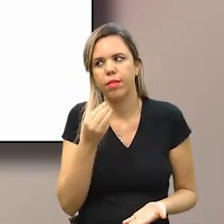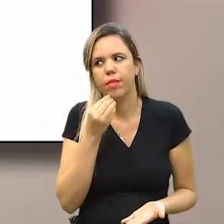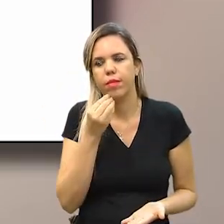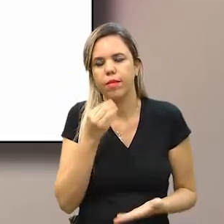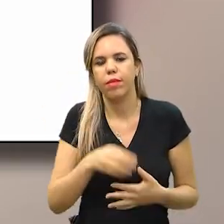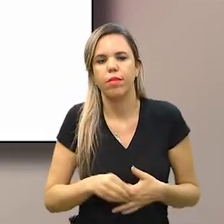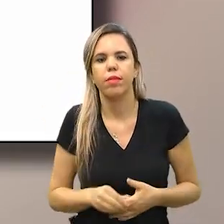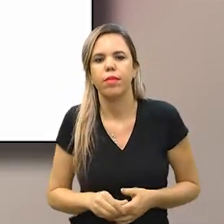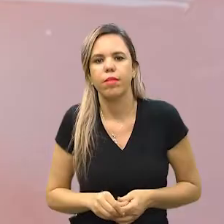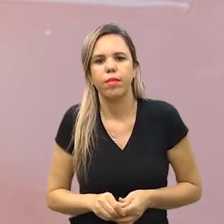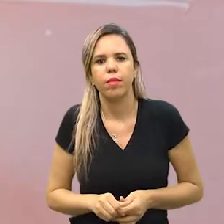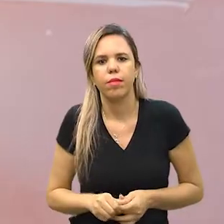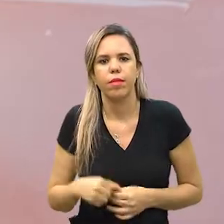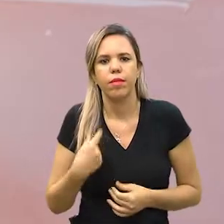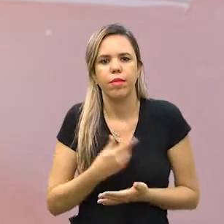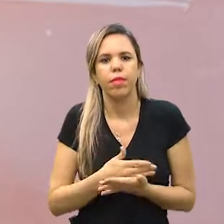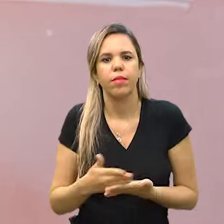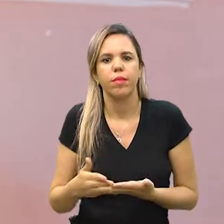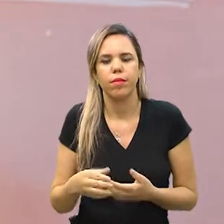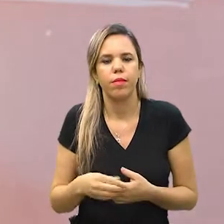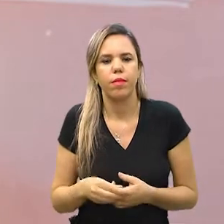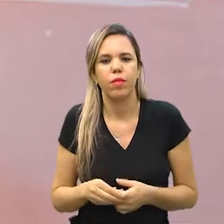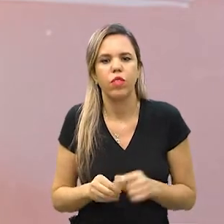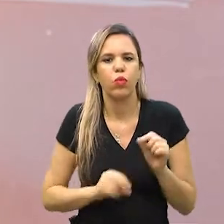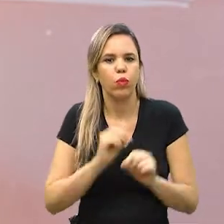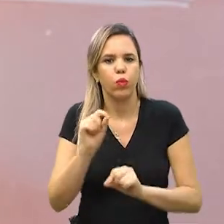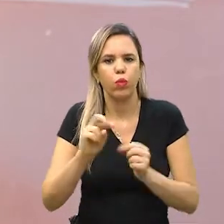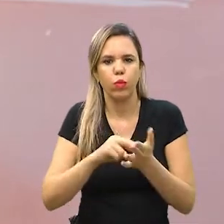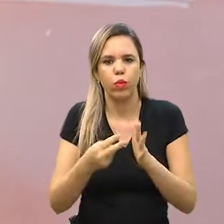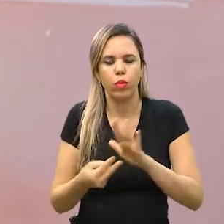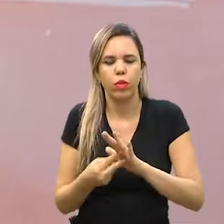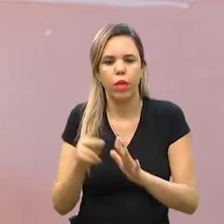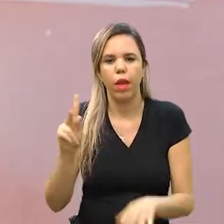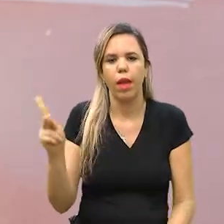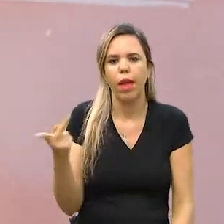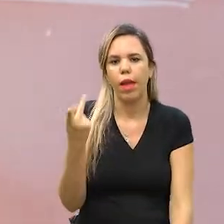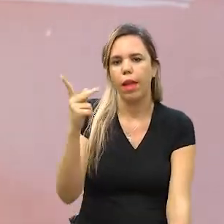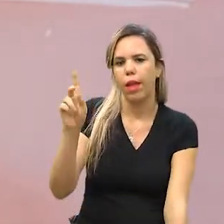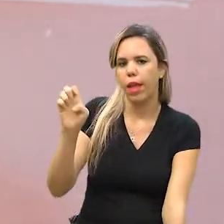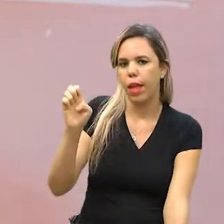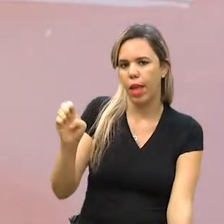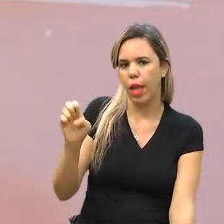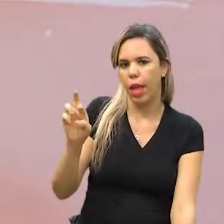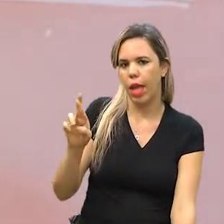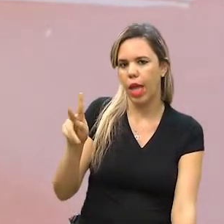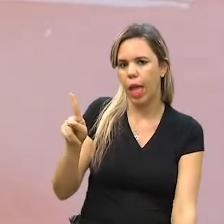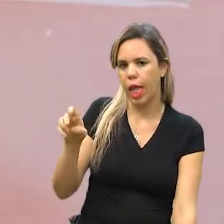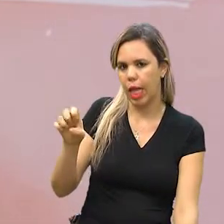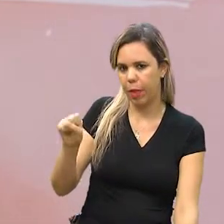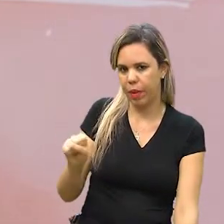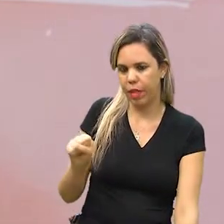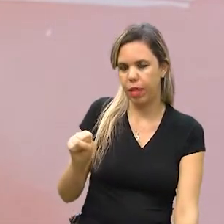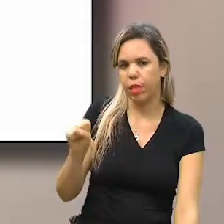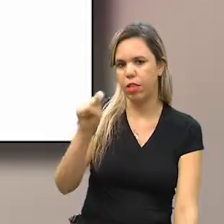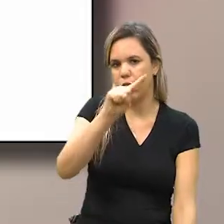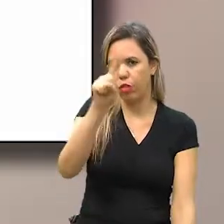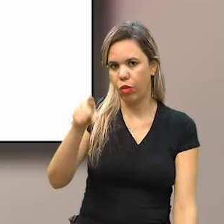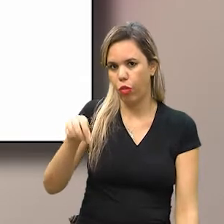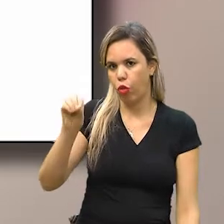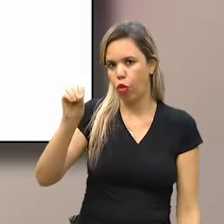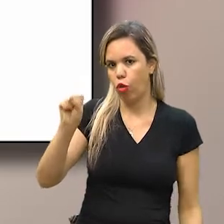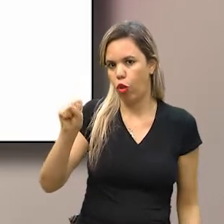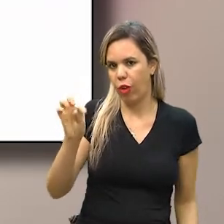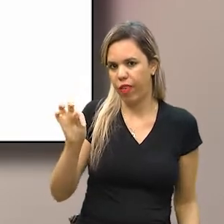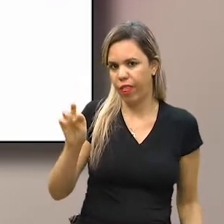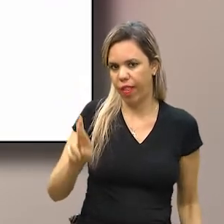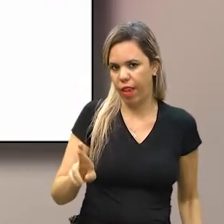essas oportunidades. Então, doutor, para a gente começar, o que é a herpes zoster, assim que fala mesmo? Herpes